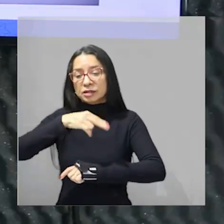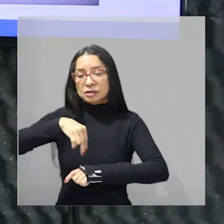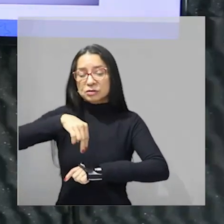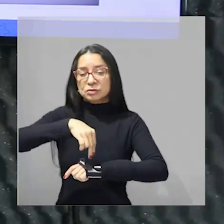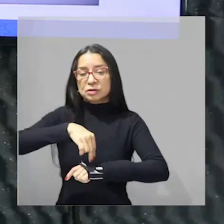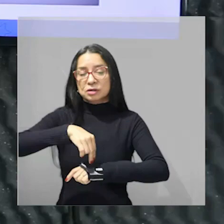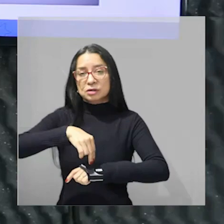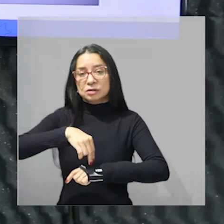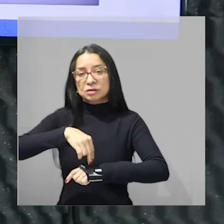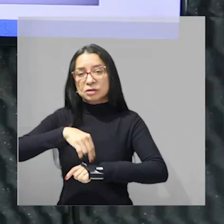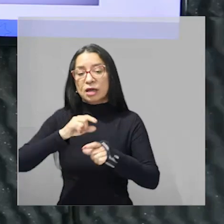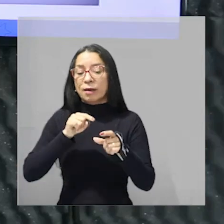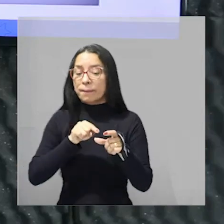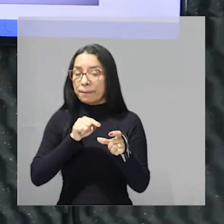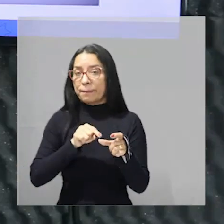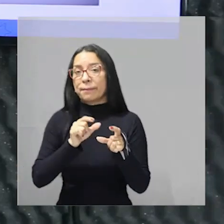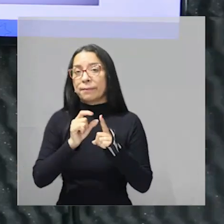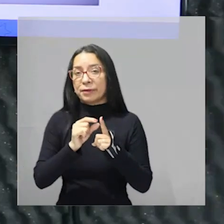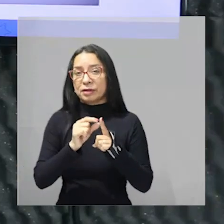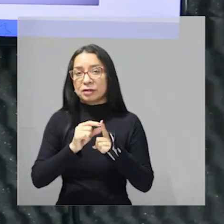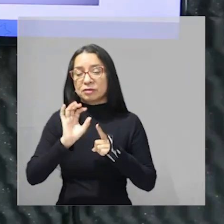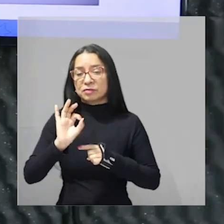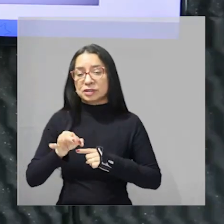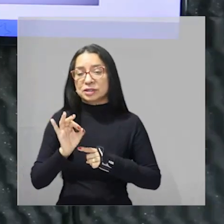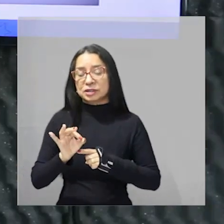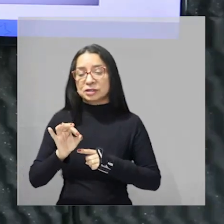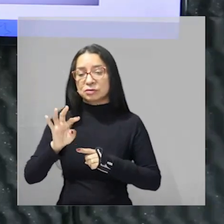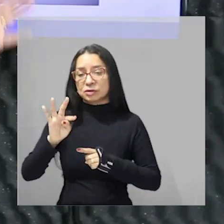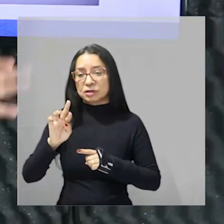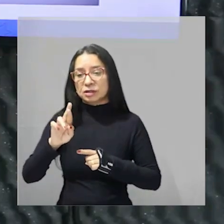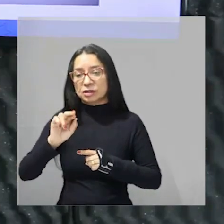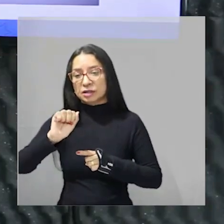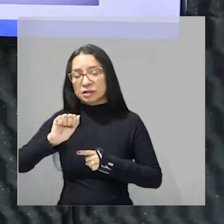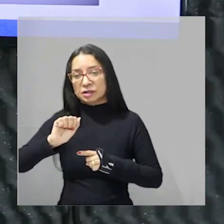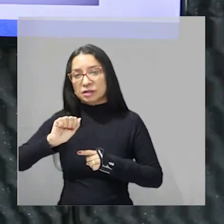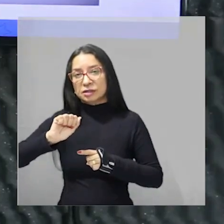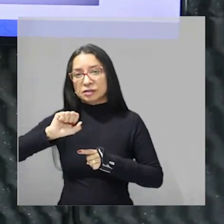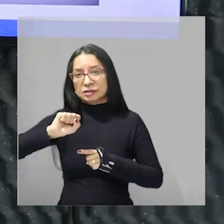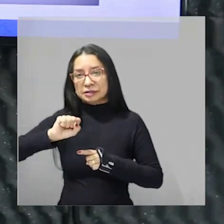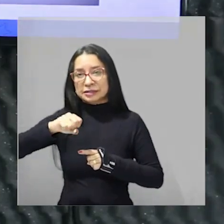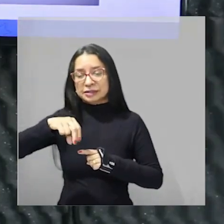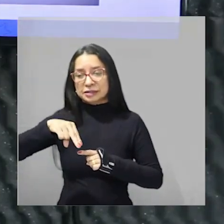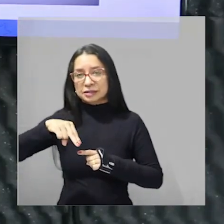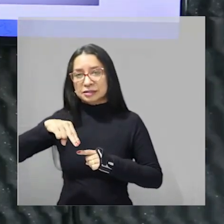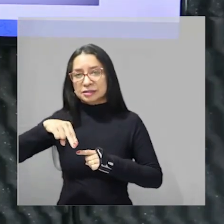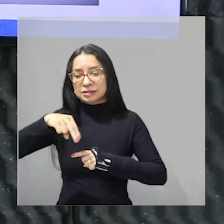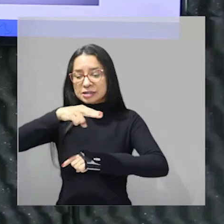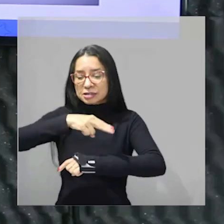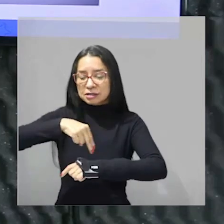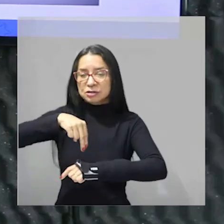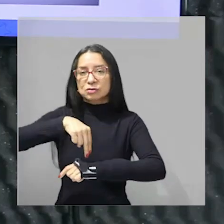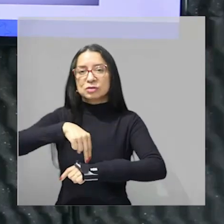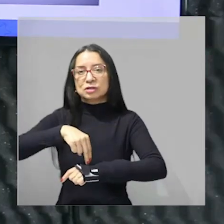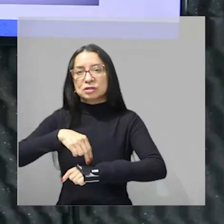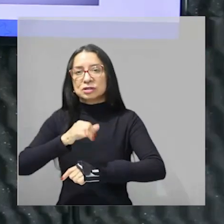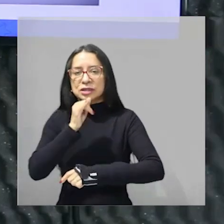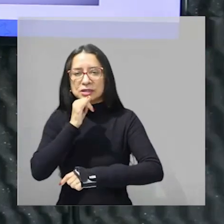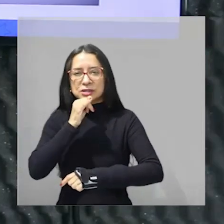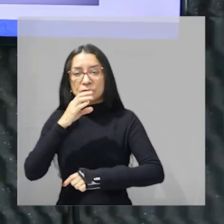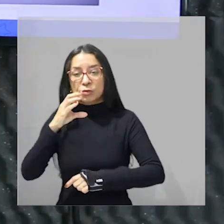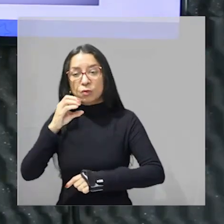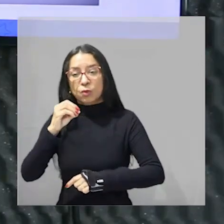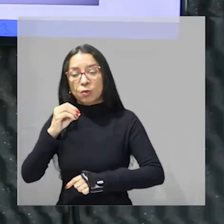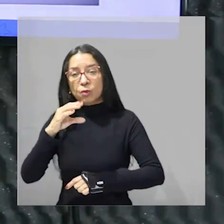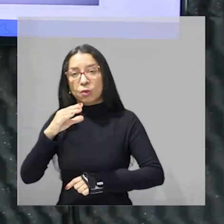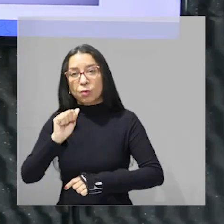Marcos? Porque são empresas que vão aí transitar pelo mundo, tá certo? Deixa um exemplo claro. A Coca-Cola é uma empresa, por